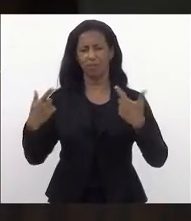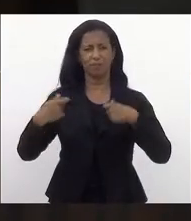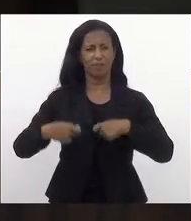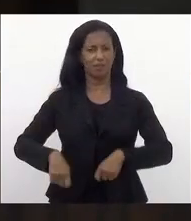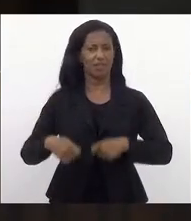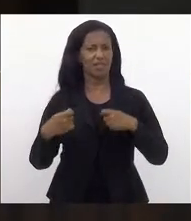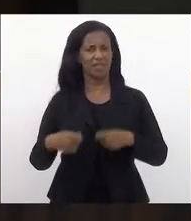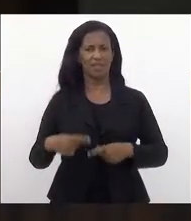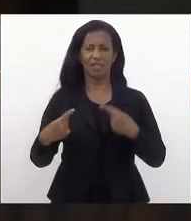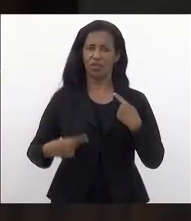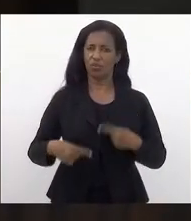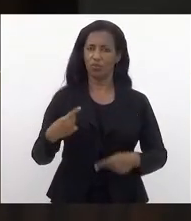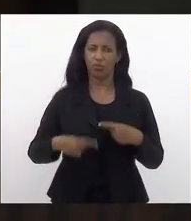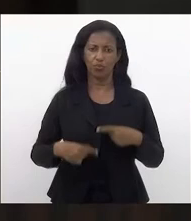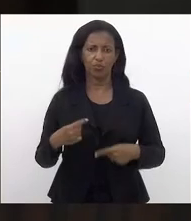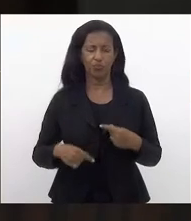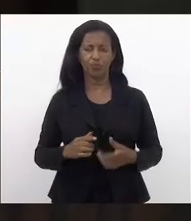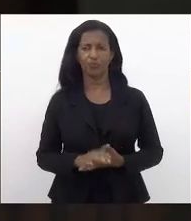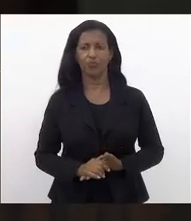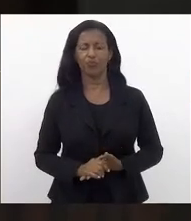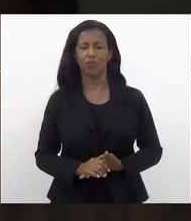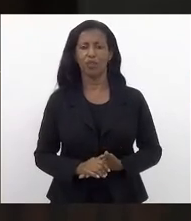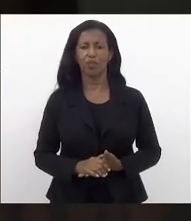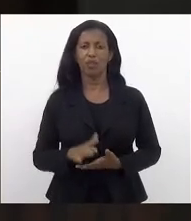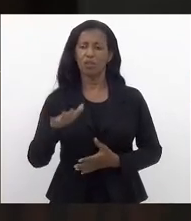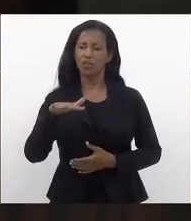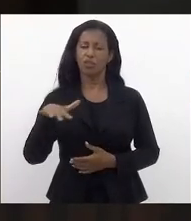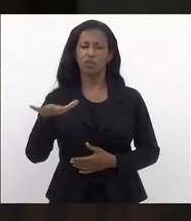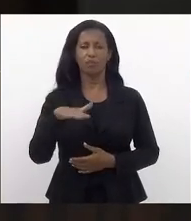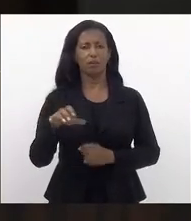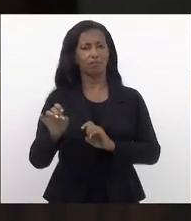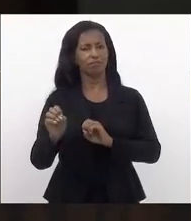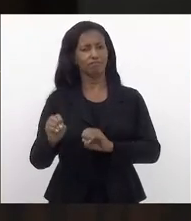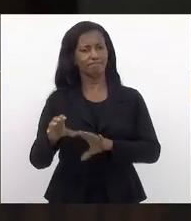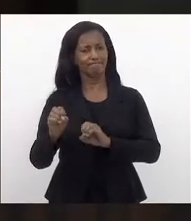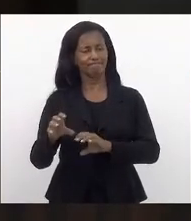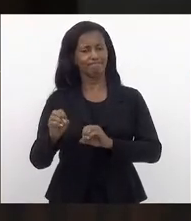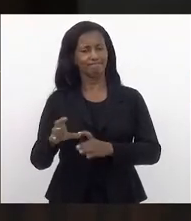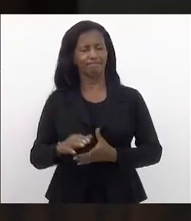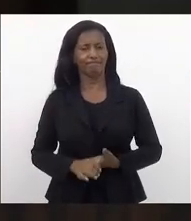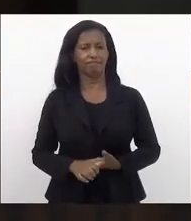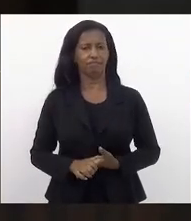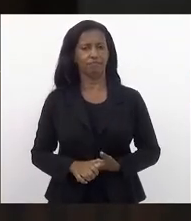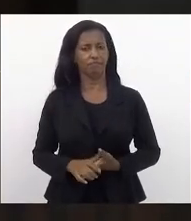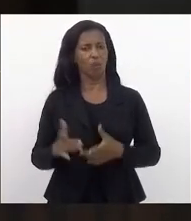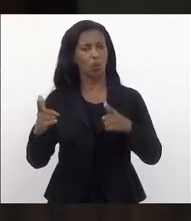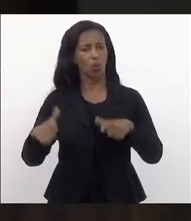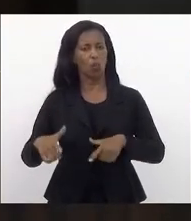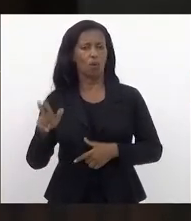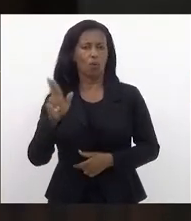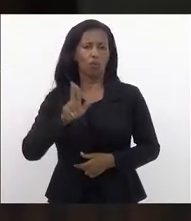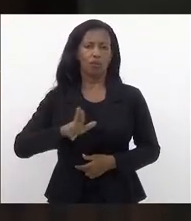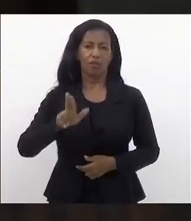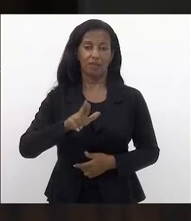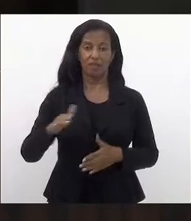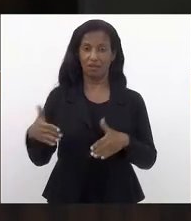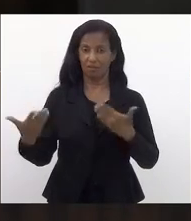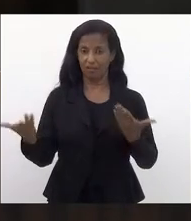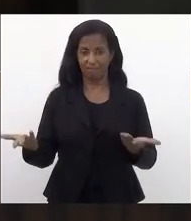necessitada de políticas e de espaços educacionais educativos uma universidade enfim